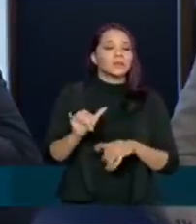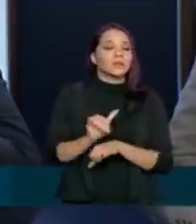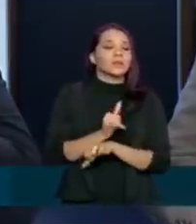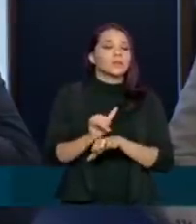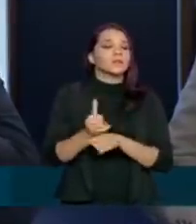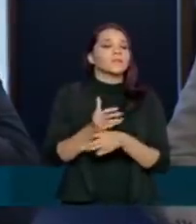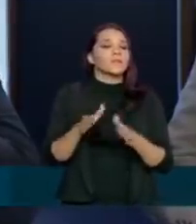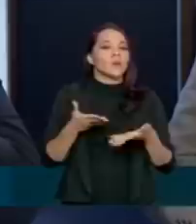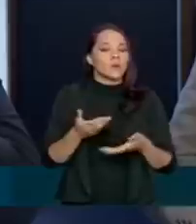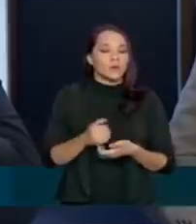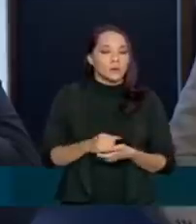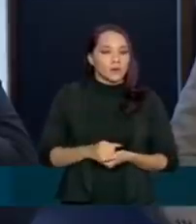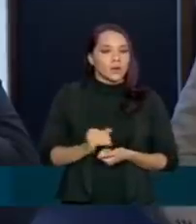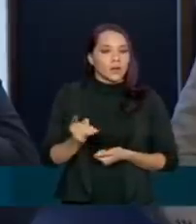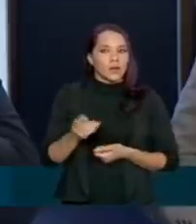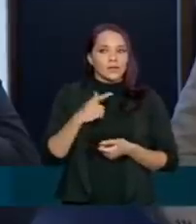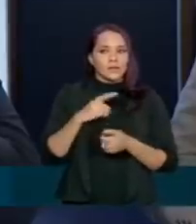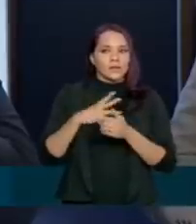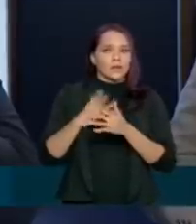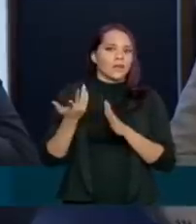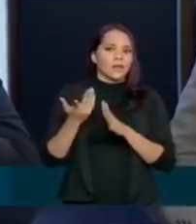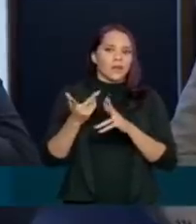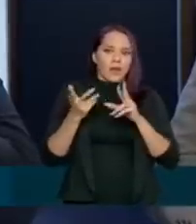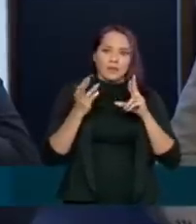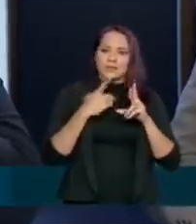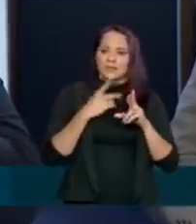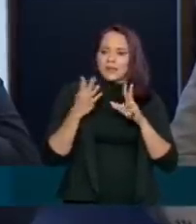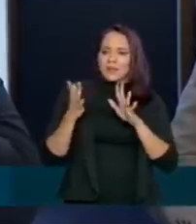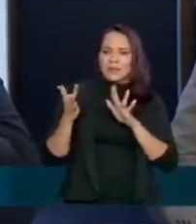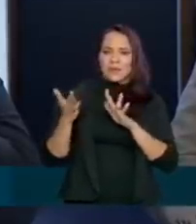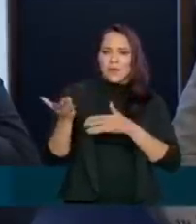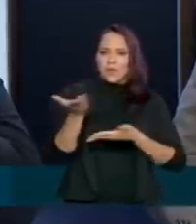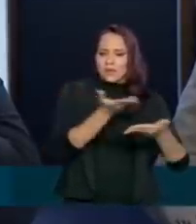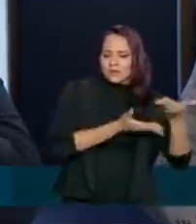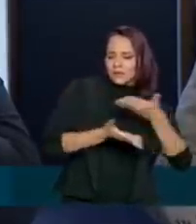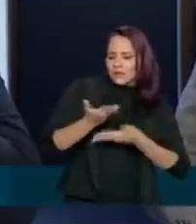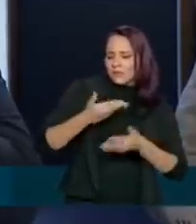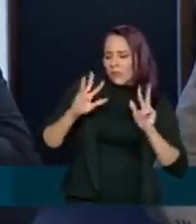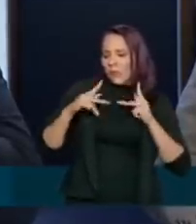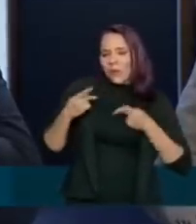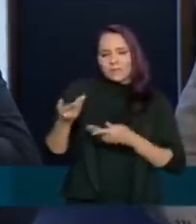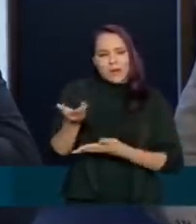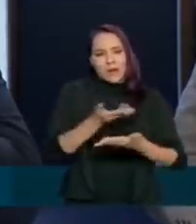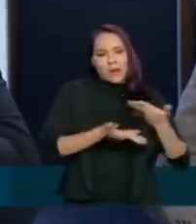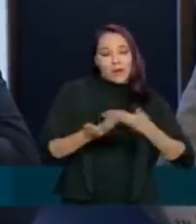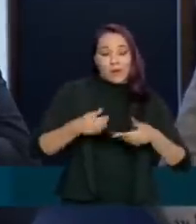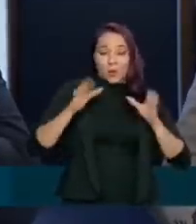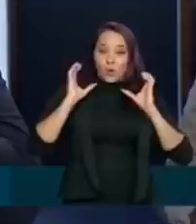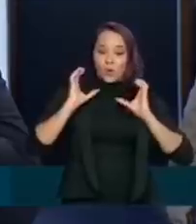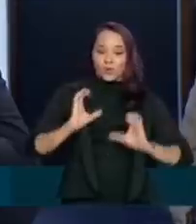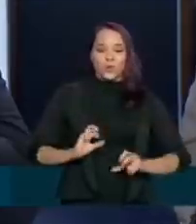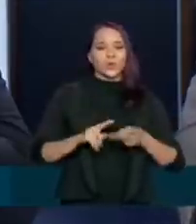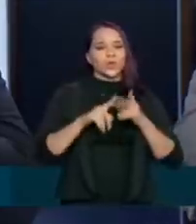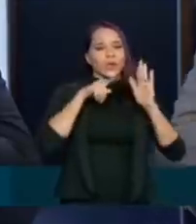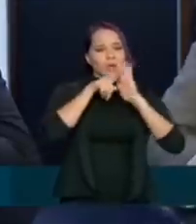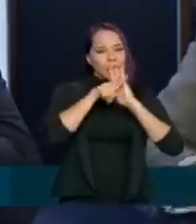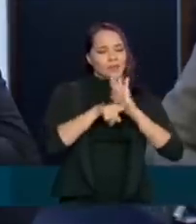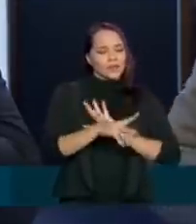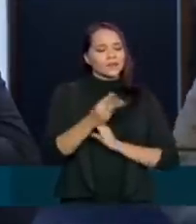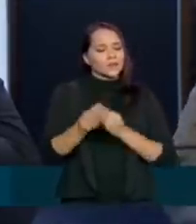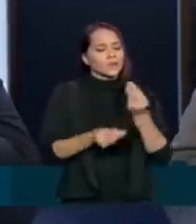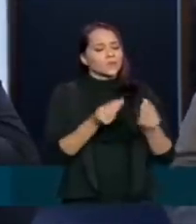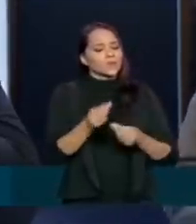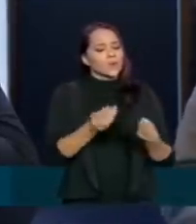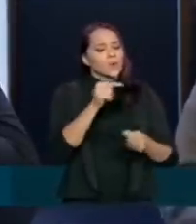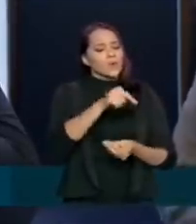uma grande rede de relacionamento humano. Então, é conduta, é análise de como está